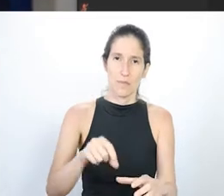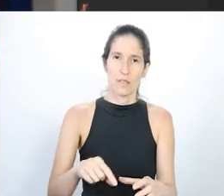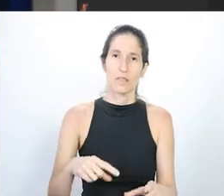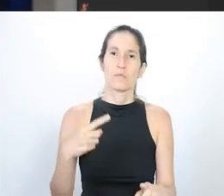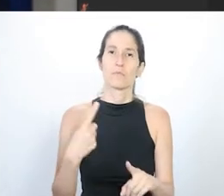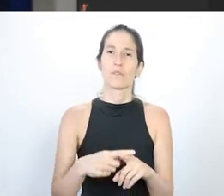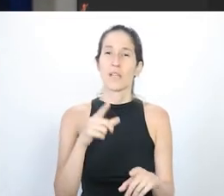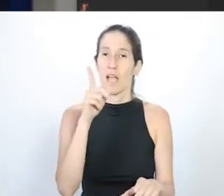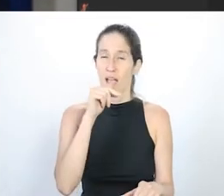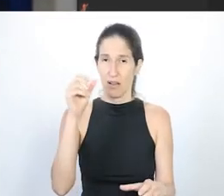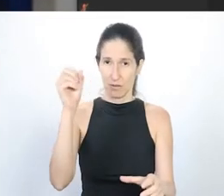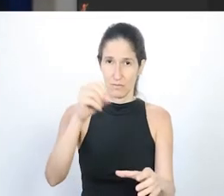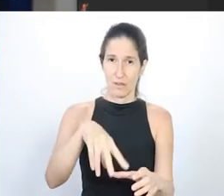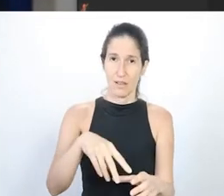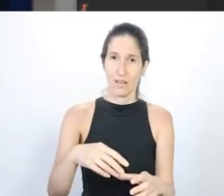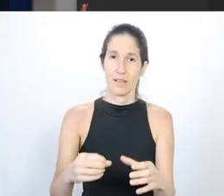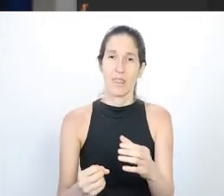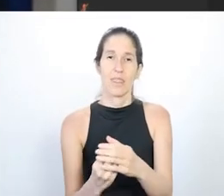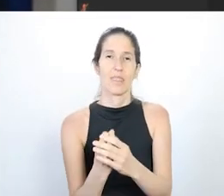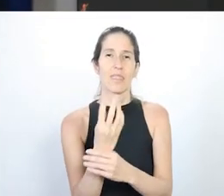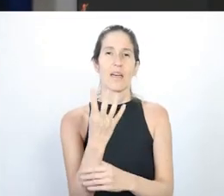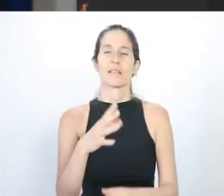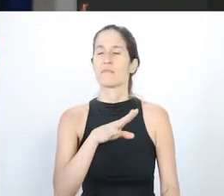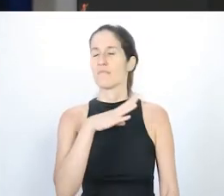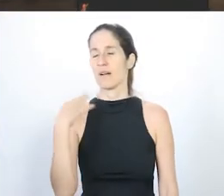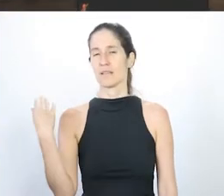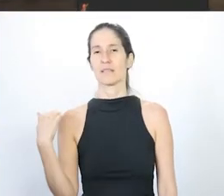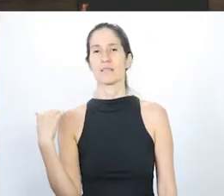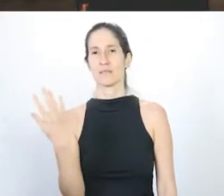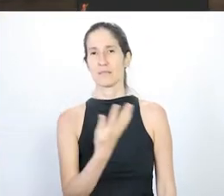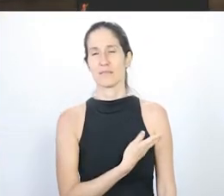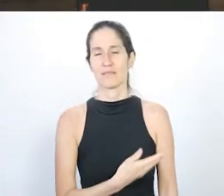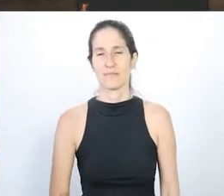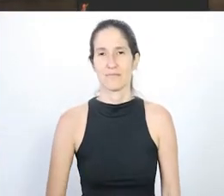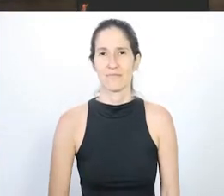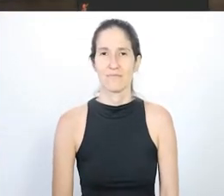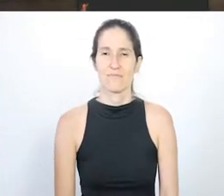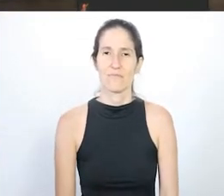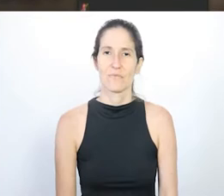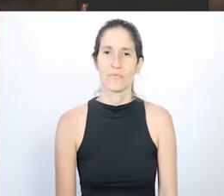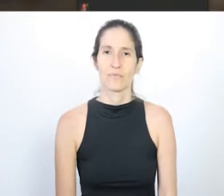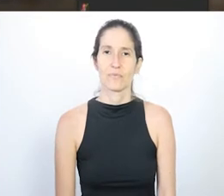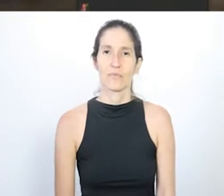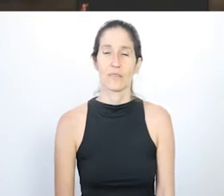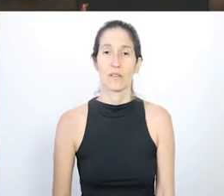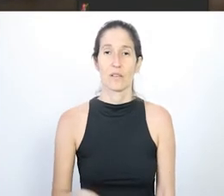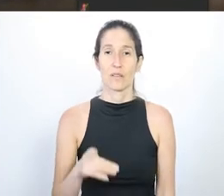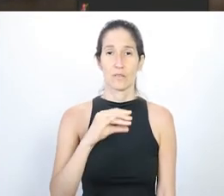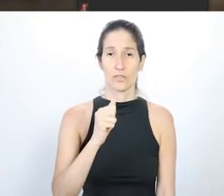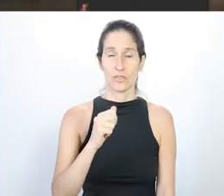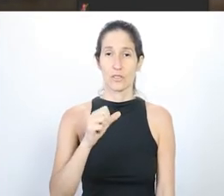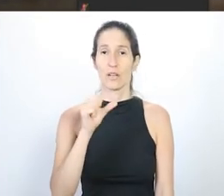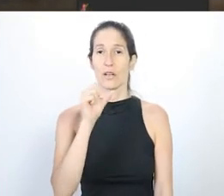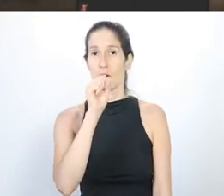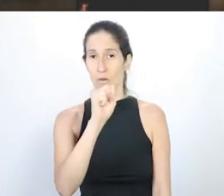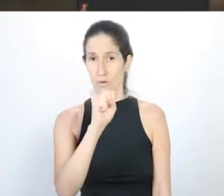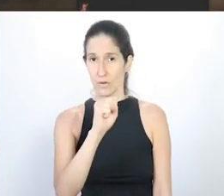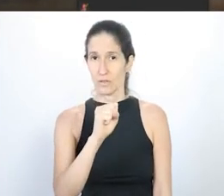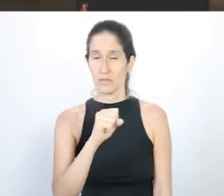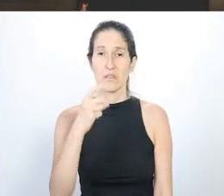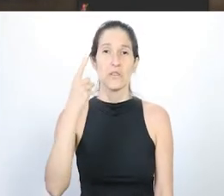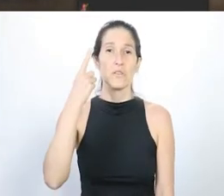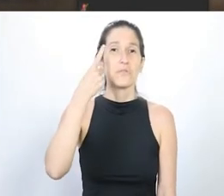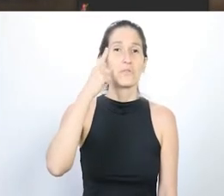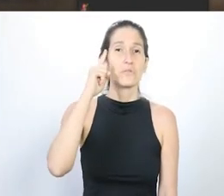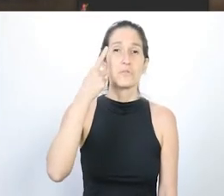gente. Exato. Ave Maria. Então, como no dia 8, Eu não sei, é questão de tempo, vocês que